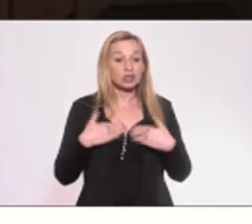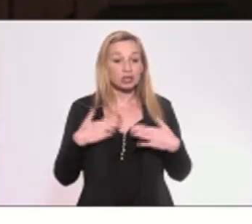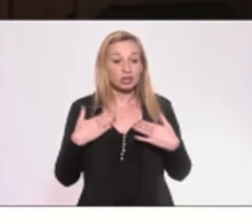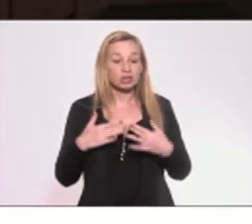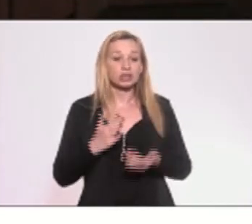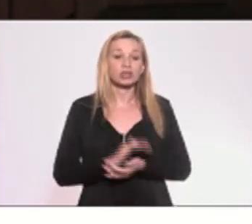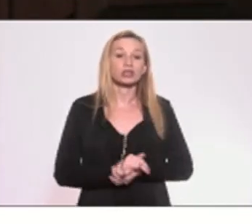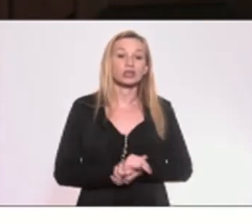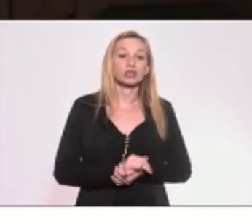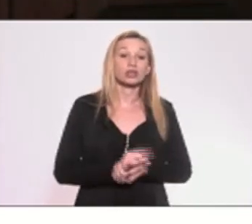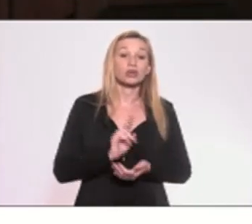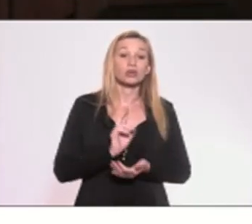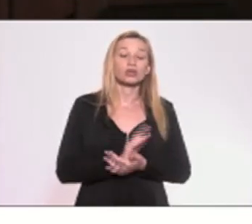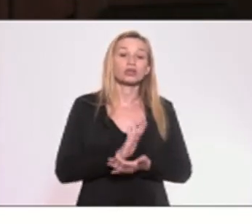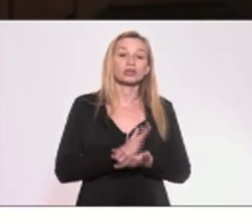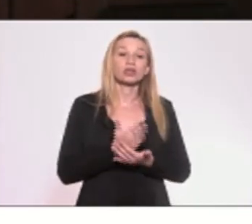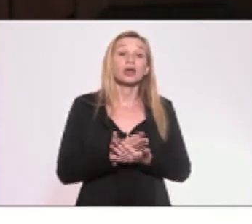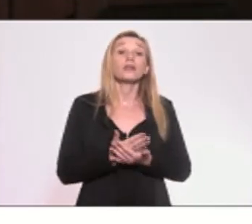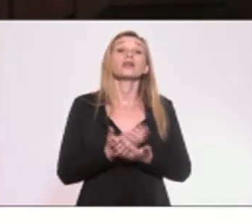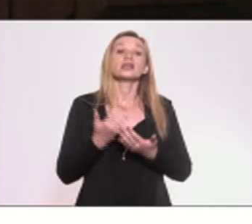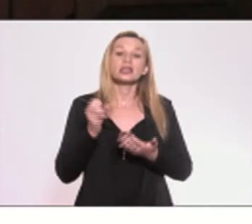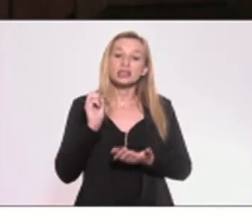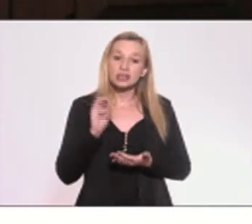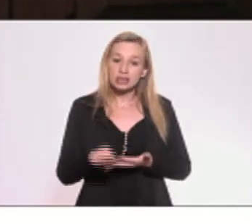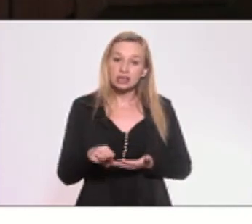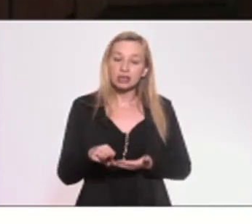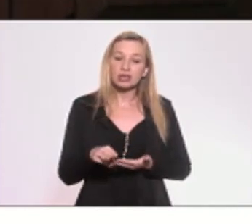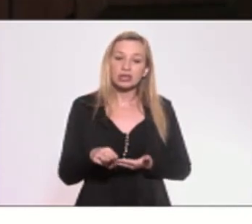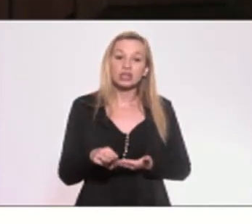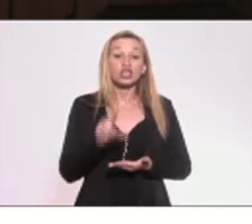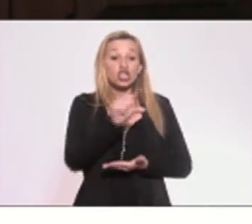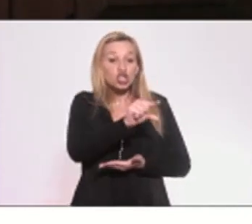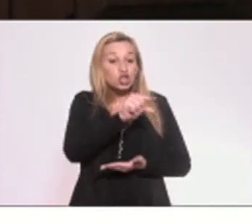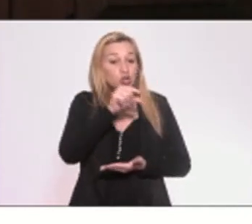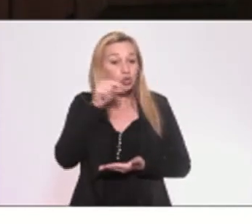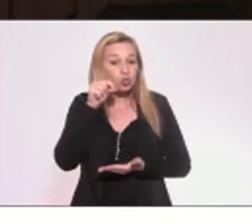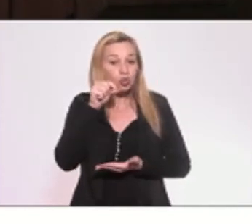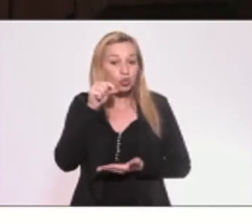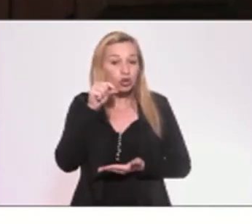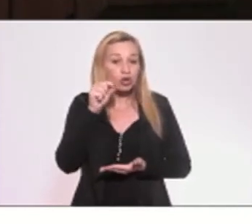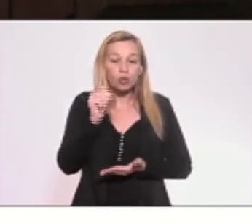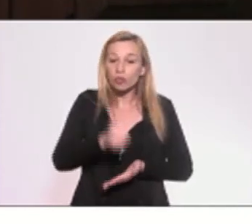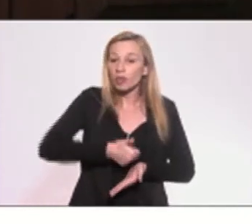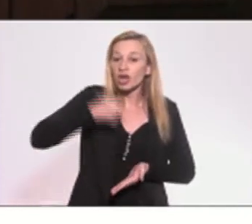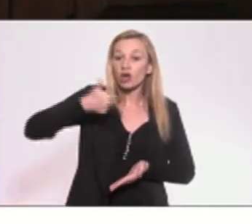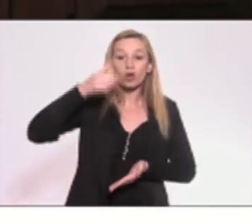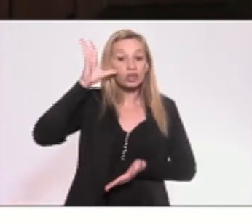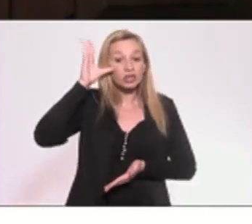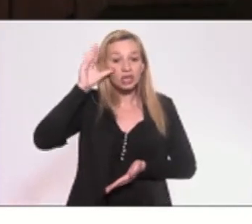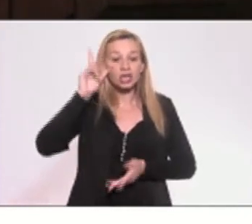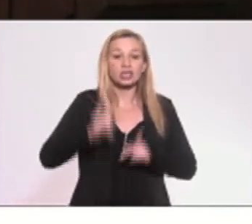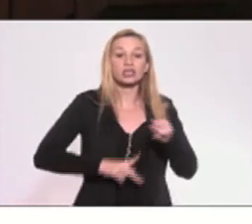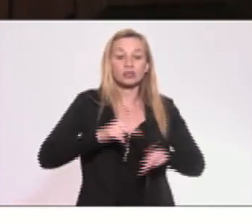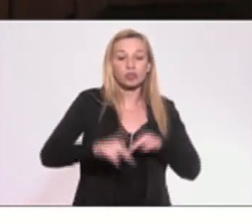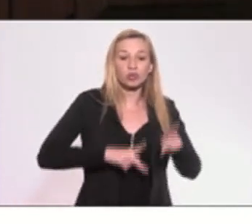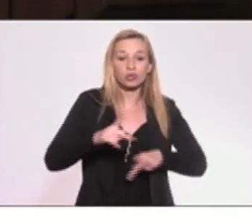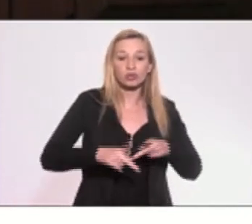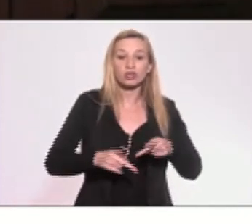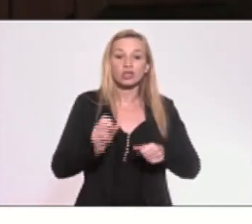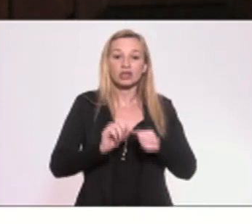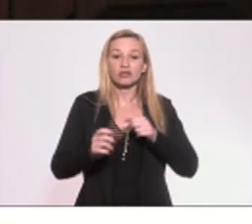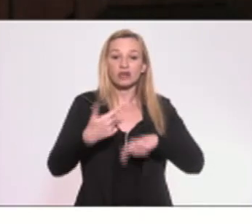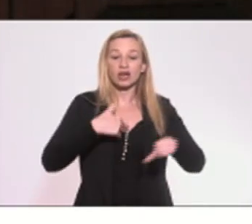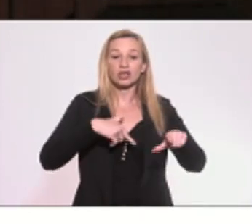o intérprete deve sim escolher aquela que melhor realiza o interesse público, que melhor realiza o interesse